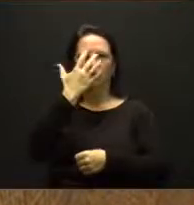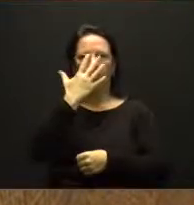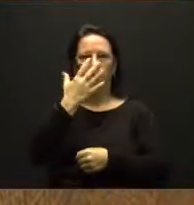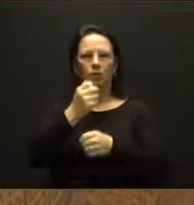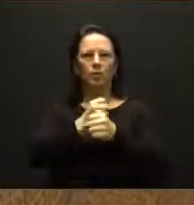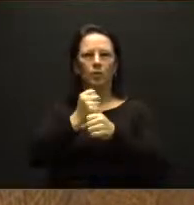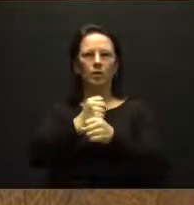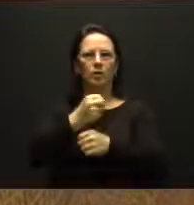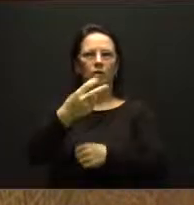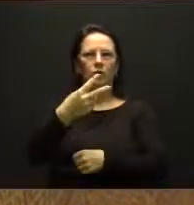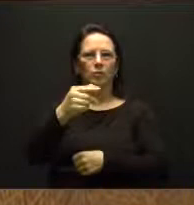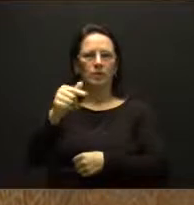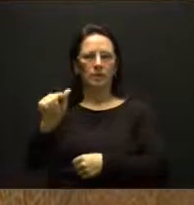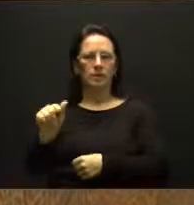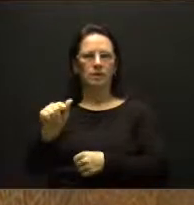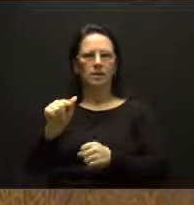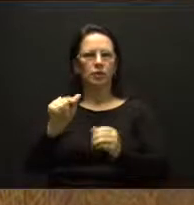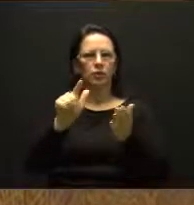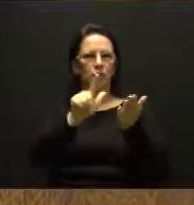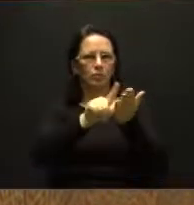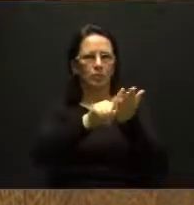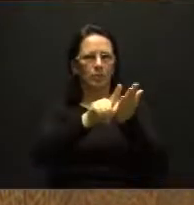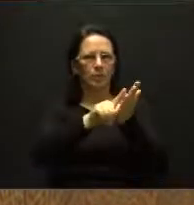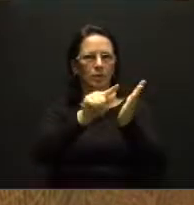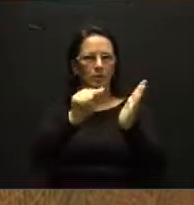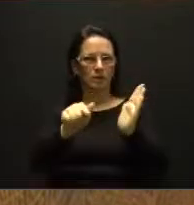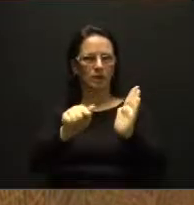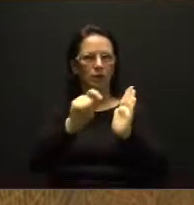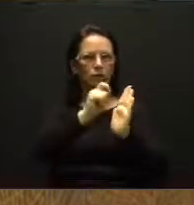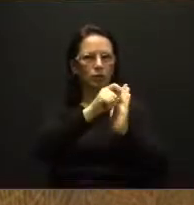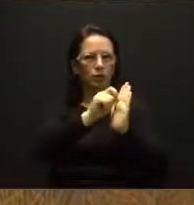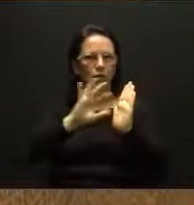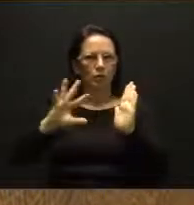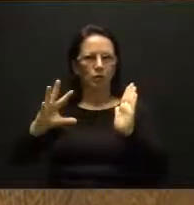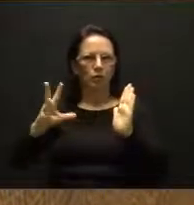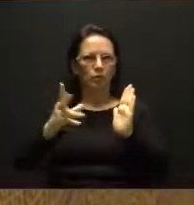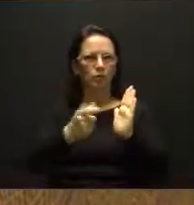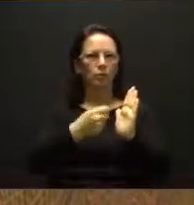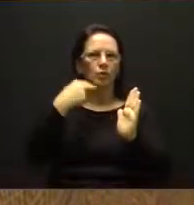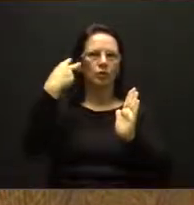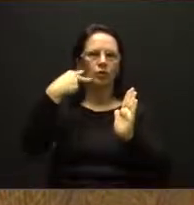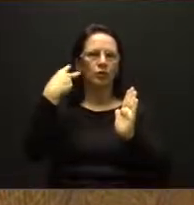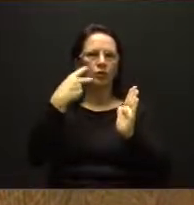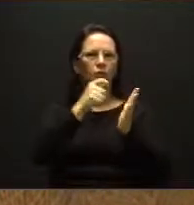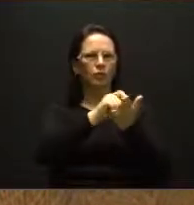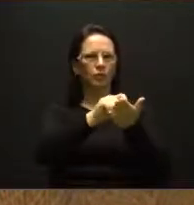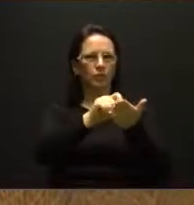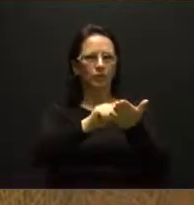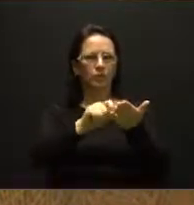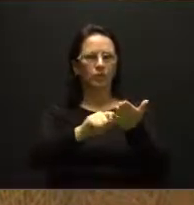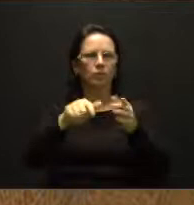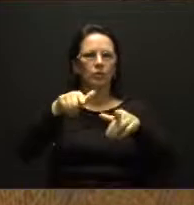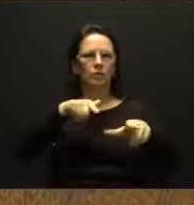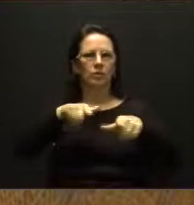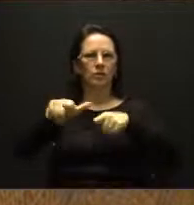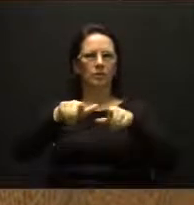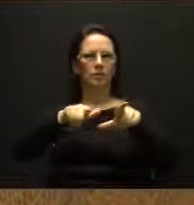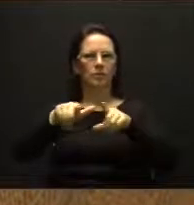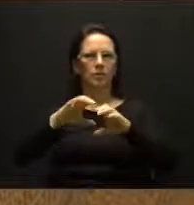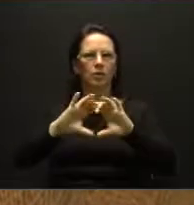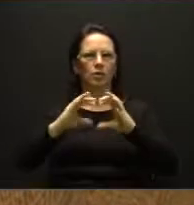17 sendo composta pela totalidade dos vereadores deste legislativo os trabalhos da comissão